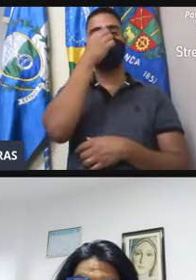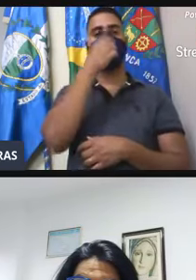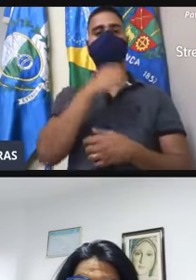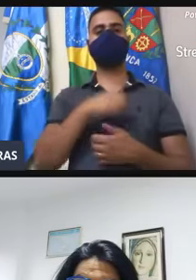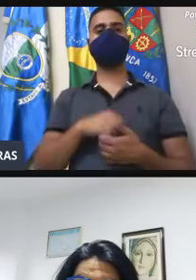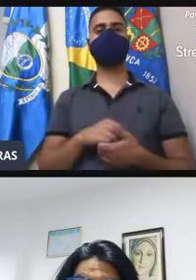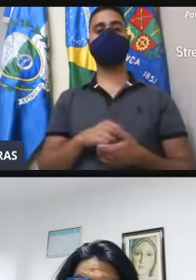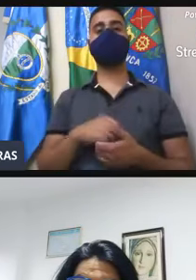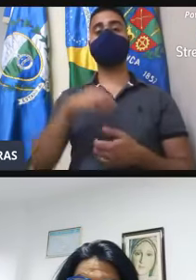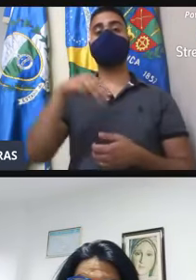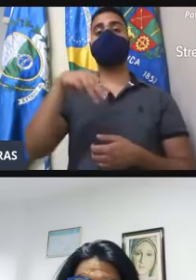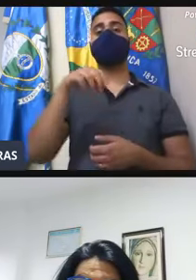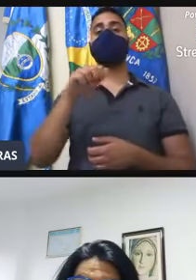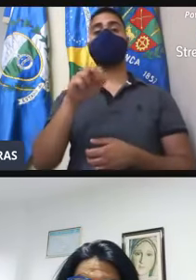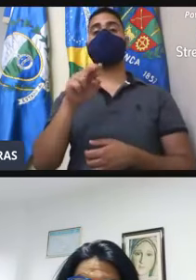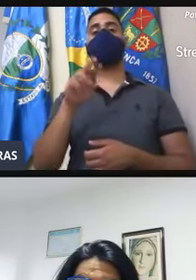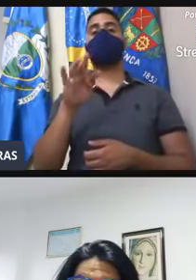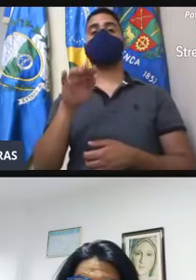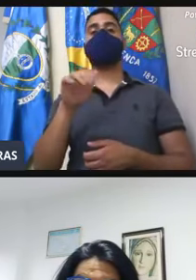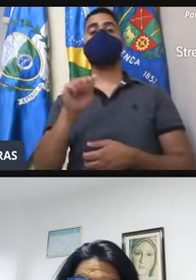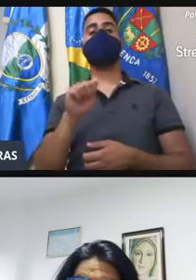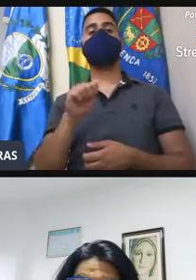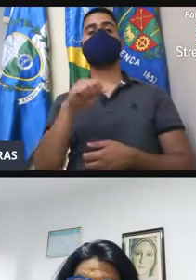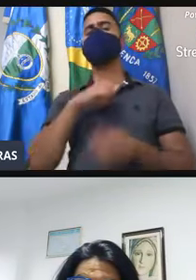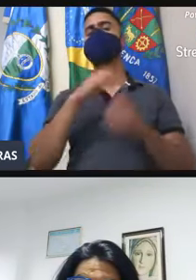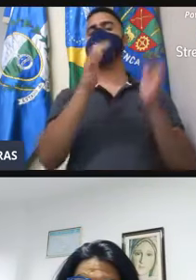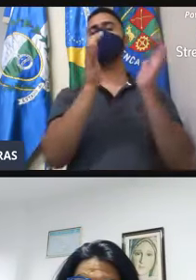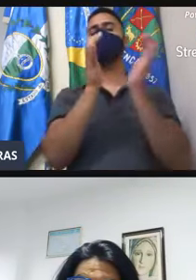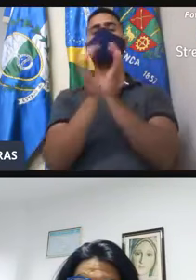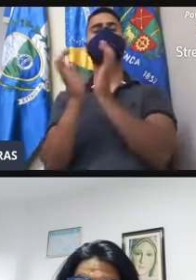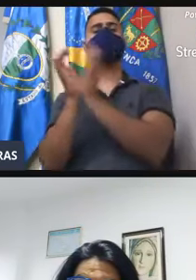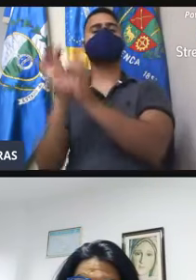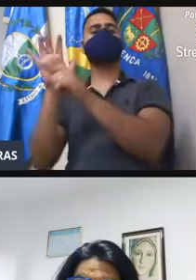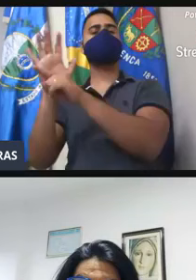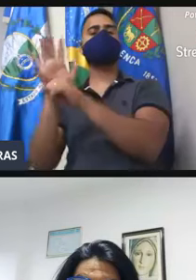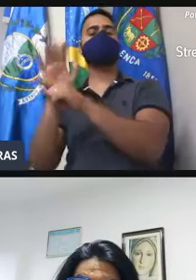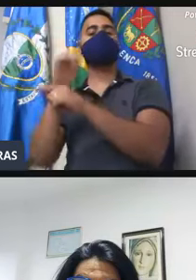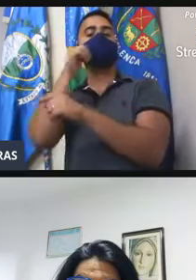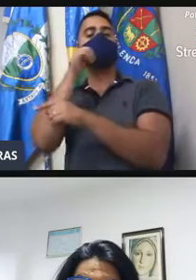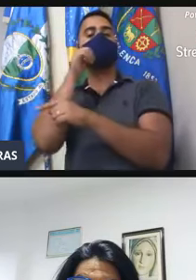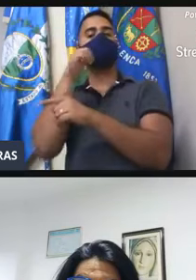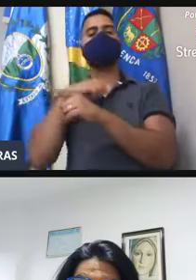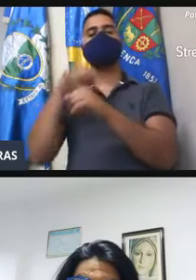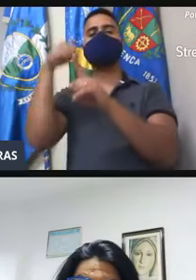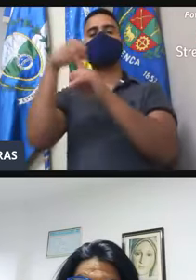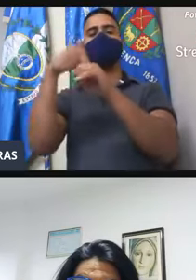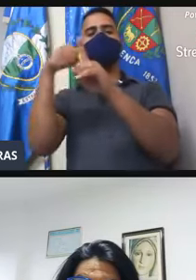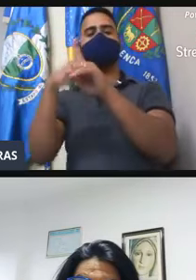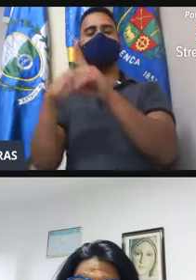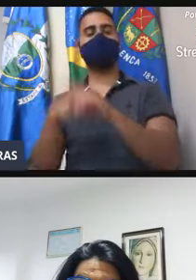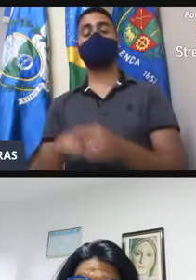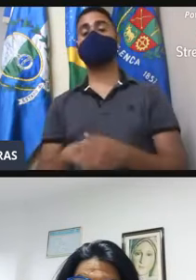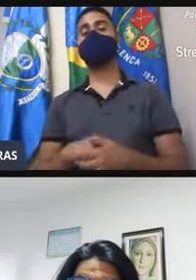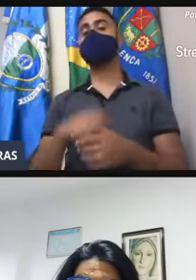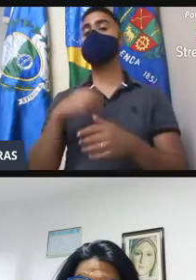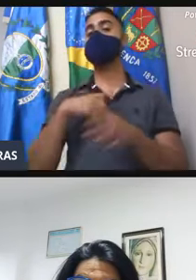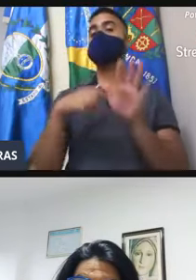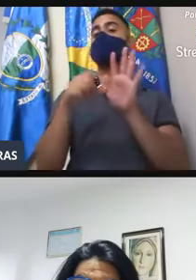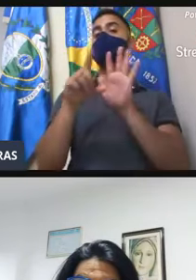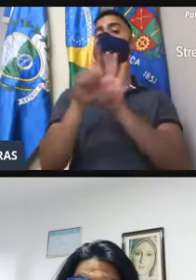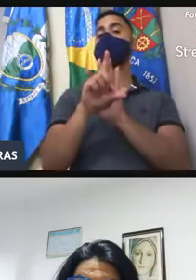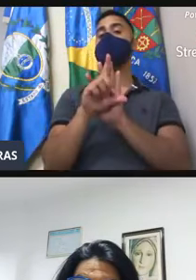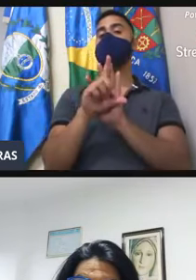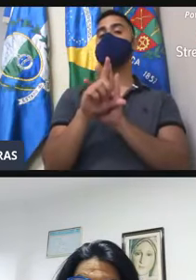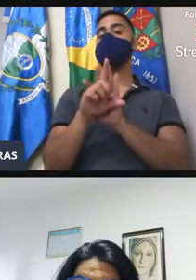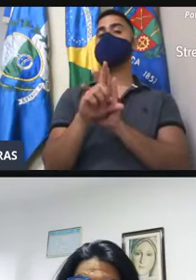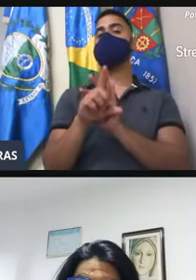deputada Marta Rocha, a gente tem um núcleo de atendimento à mulher agredida. Então, nós temos uma lei de